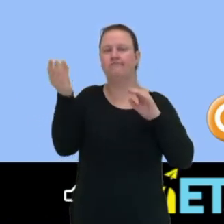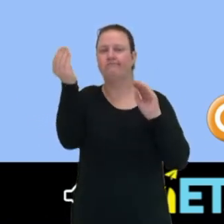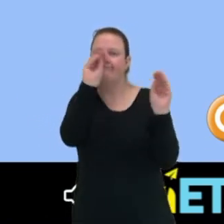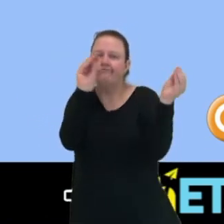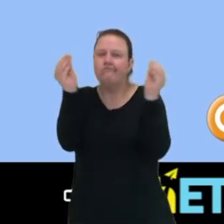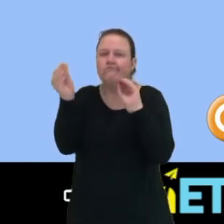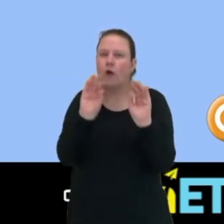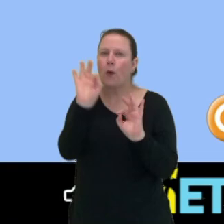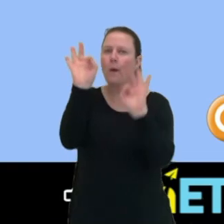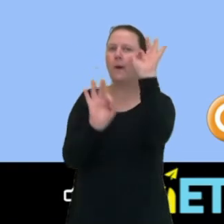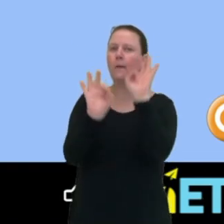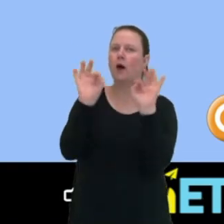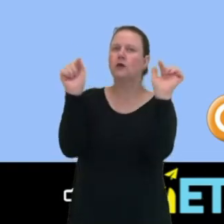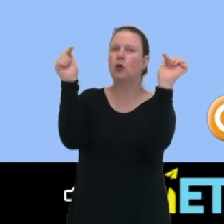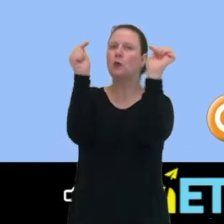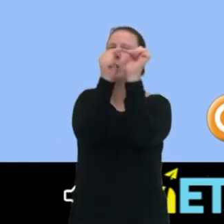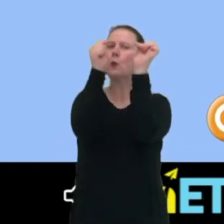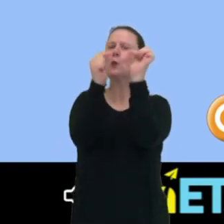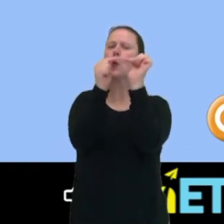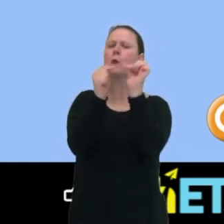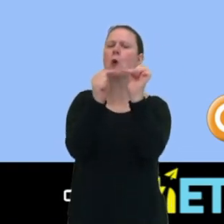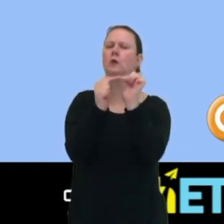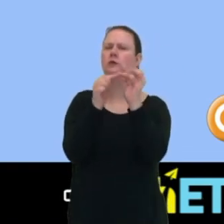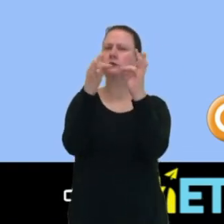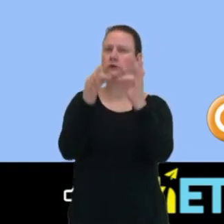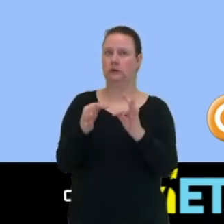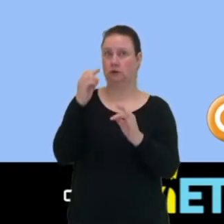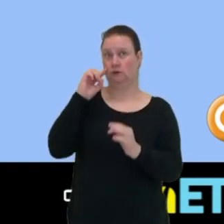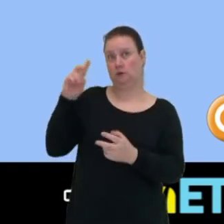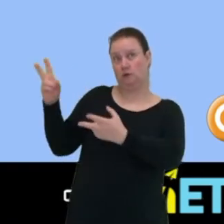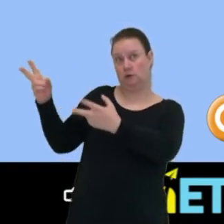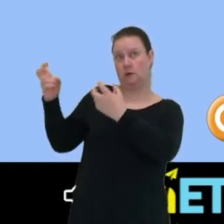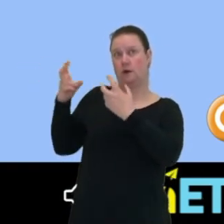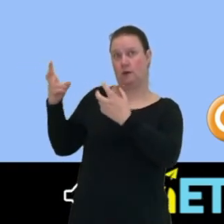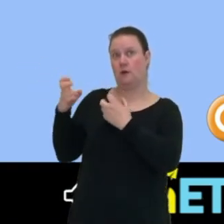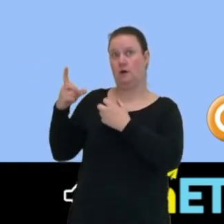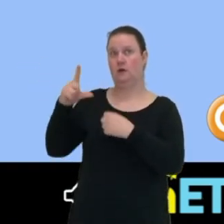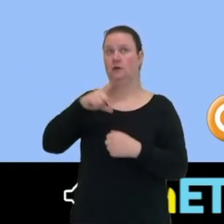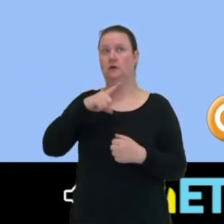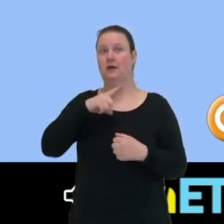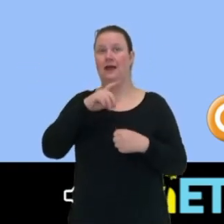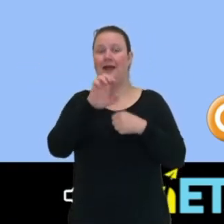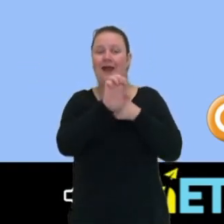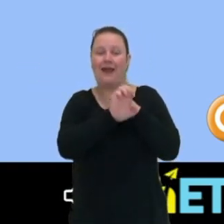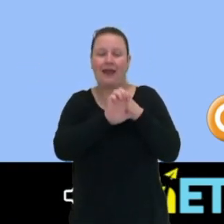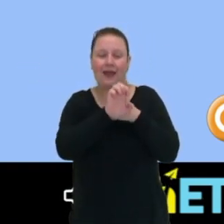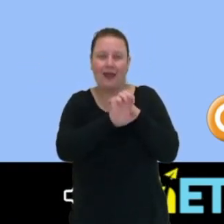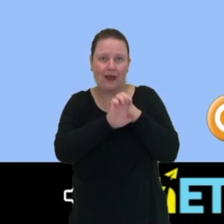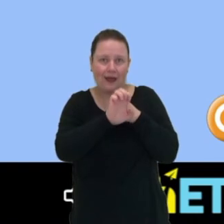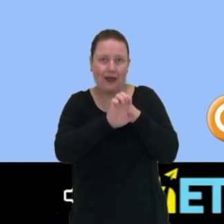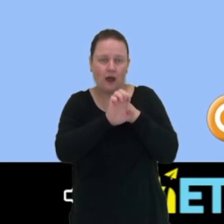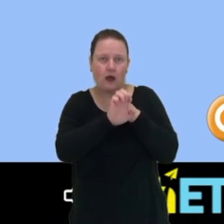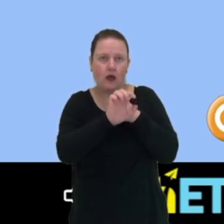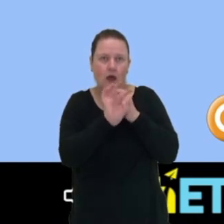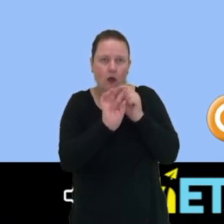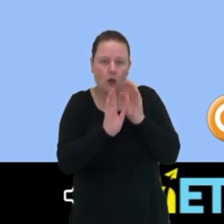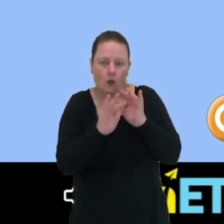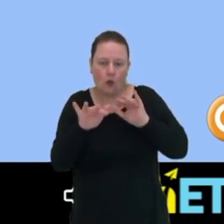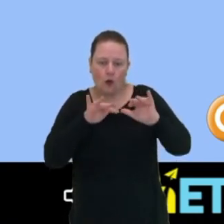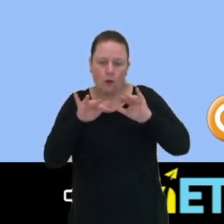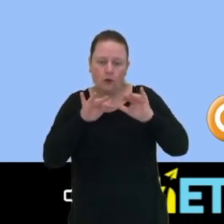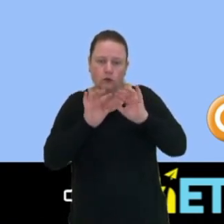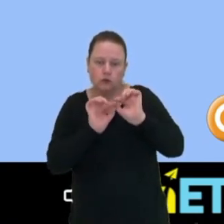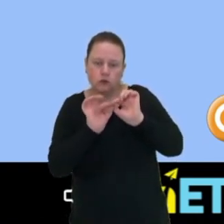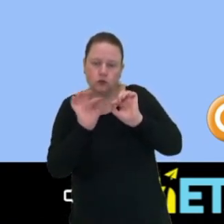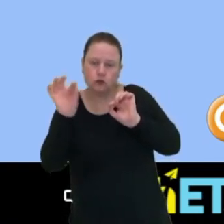e conectar e fechar o circuito. Reparem como os elétrons estão circulando e fazendo o